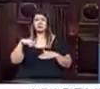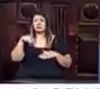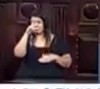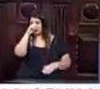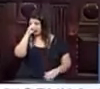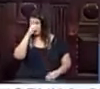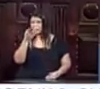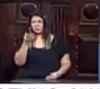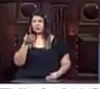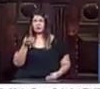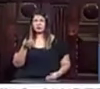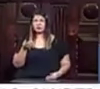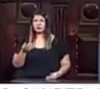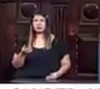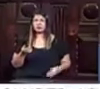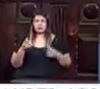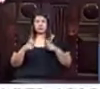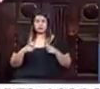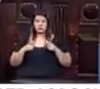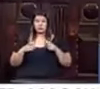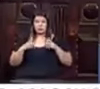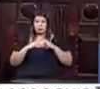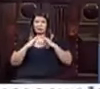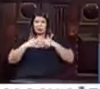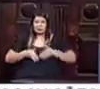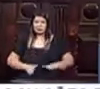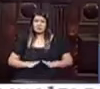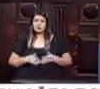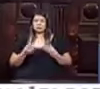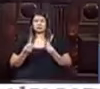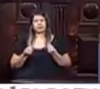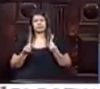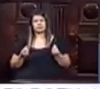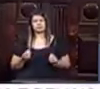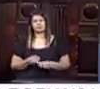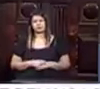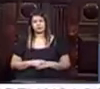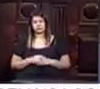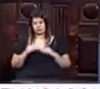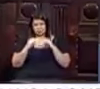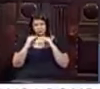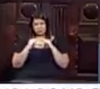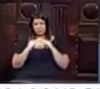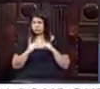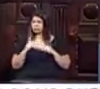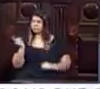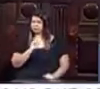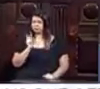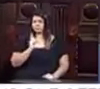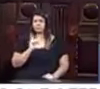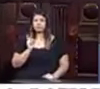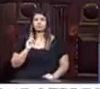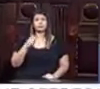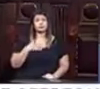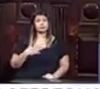Caso o governo não pague, nós vamos concordar com isso? Então nós temos um governo agachado,